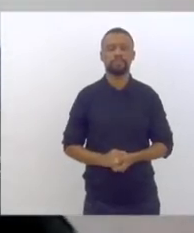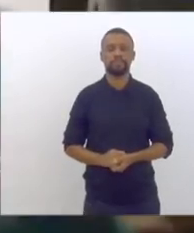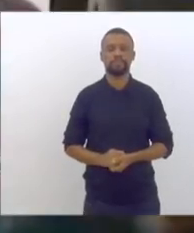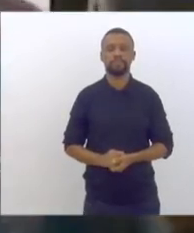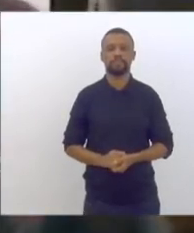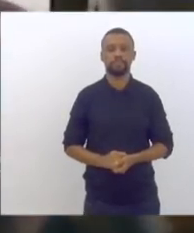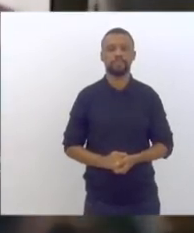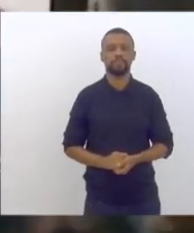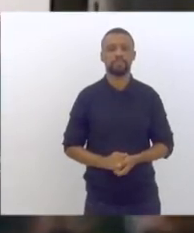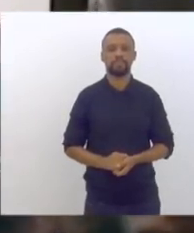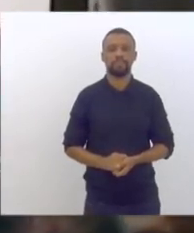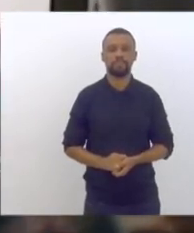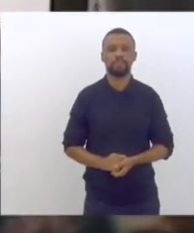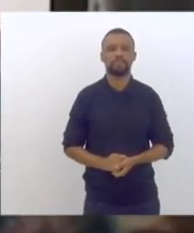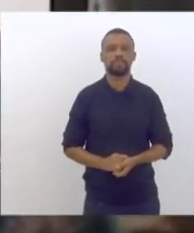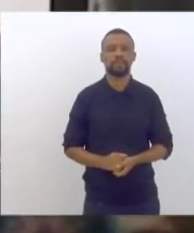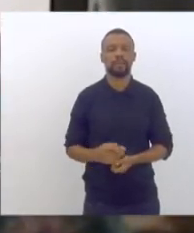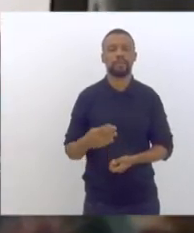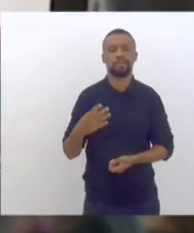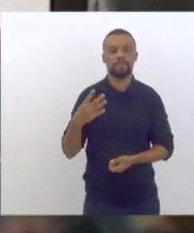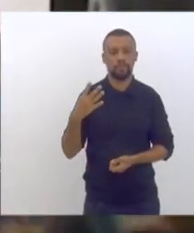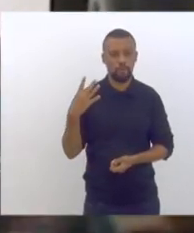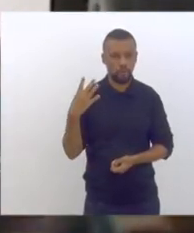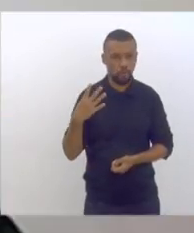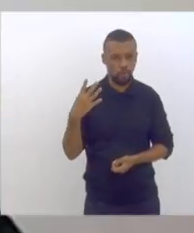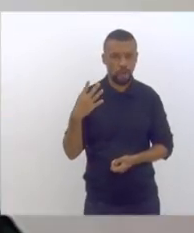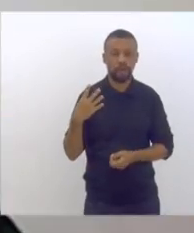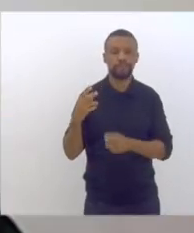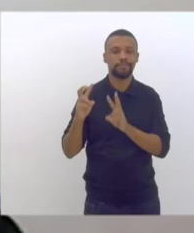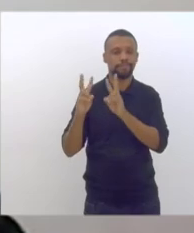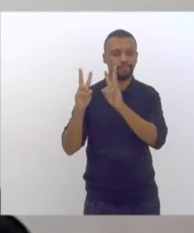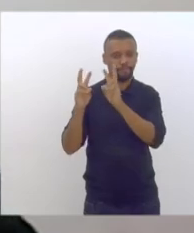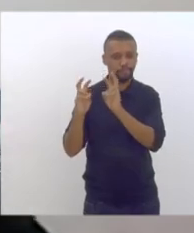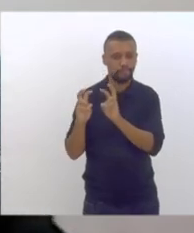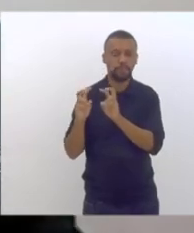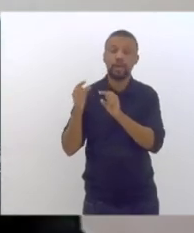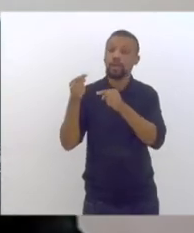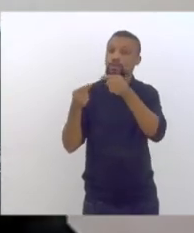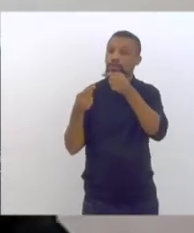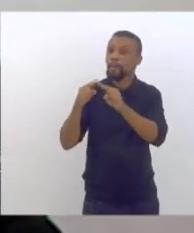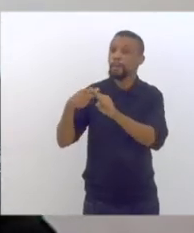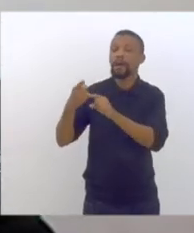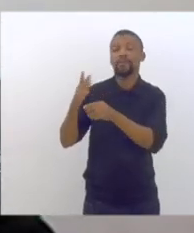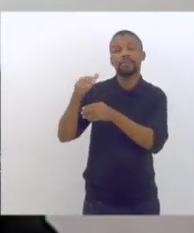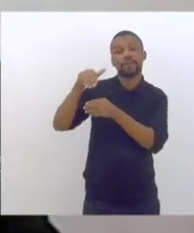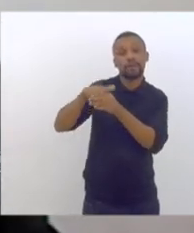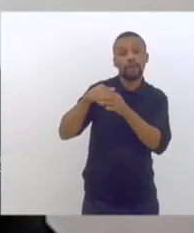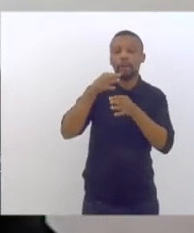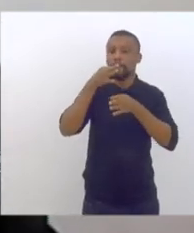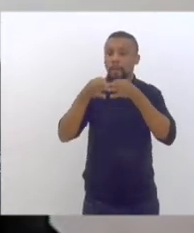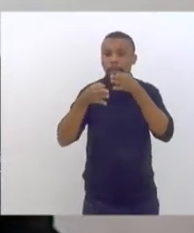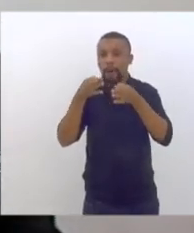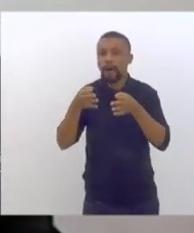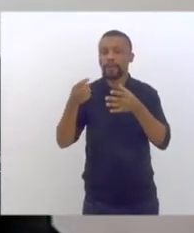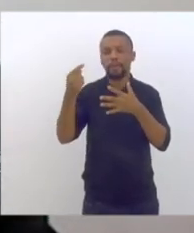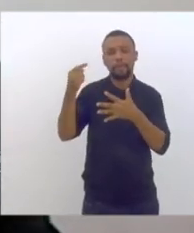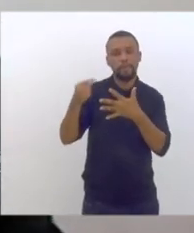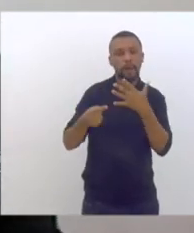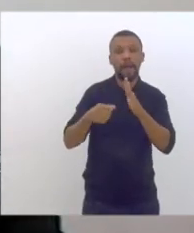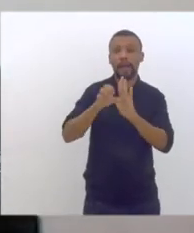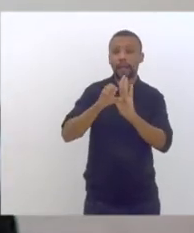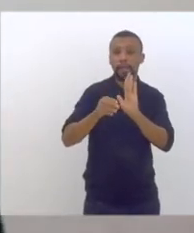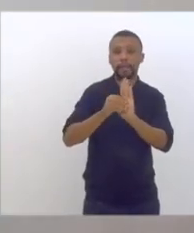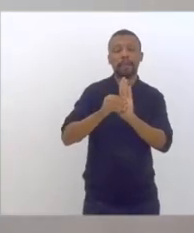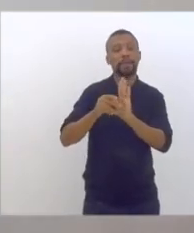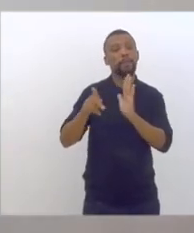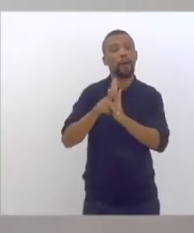os vídeos quarto da pauta de discussão e votação dos pareceres das proposições abaixo emenda